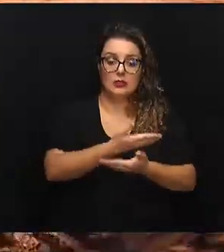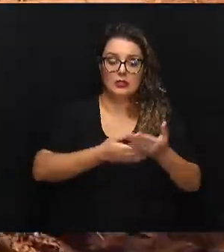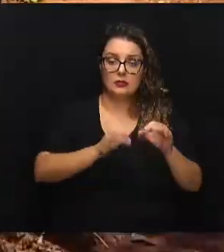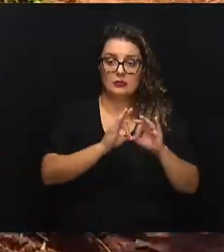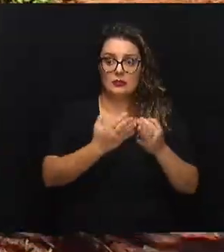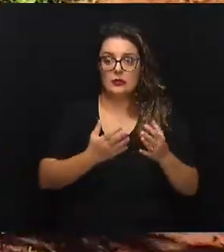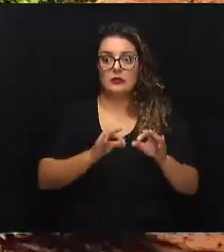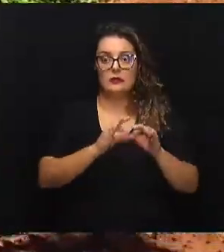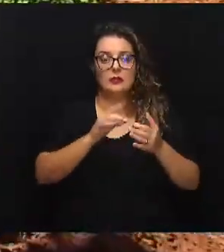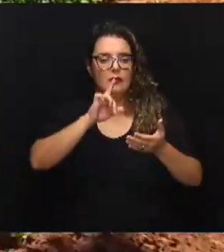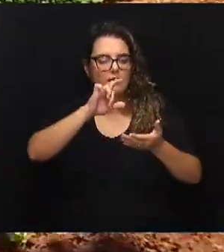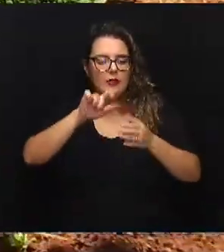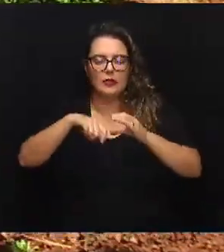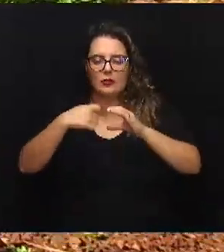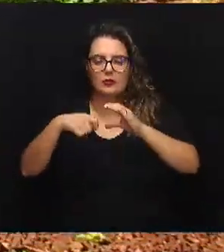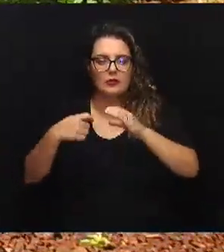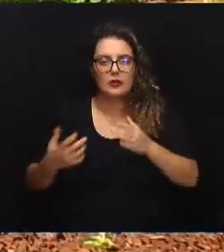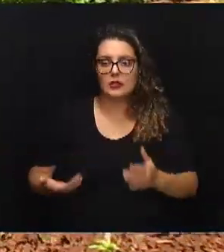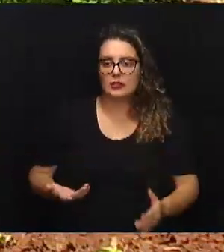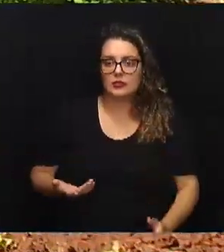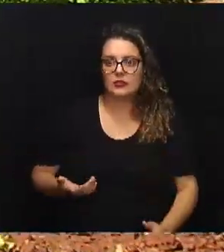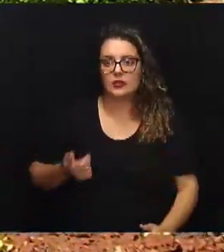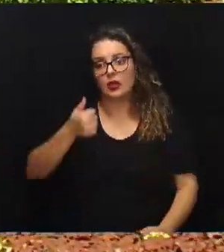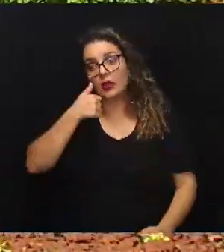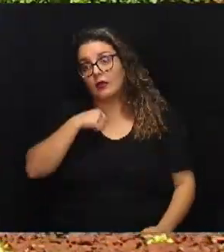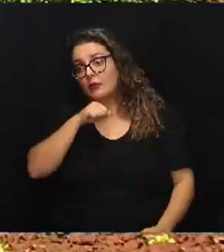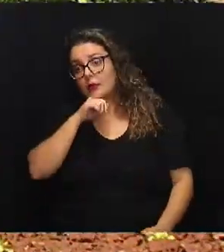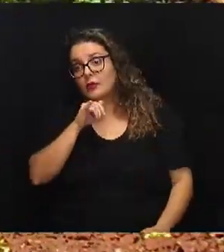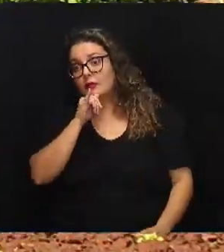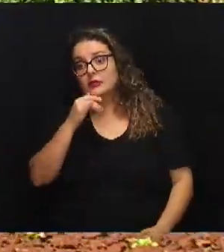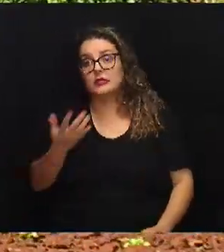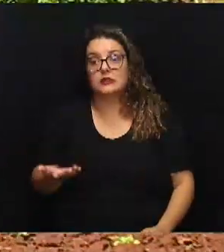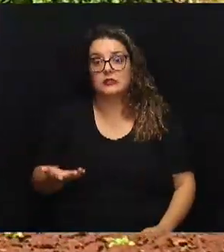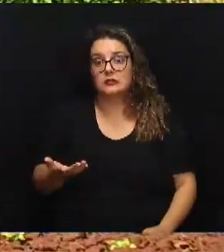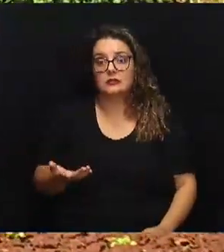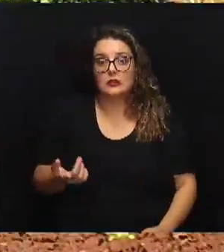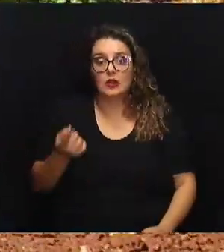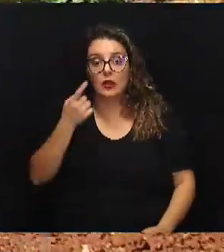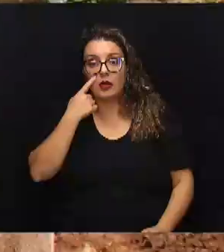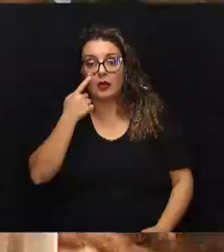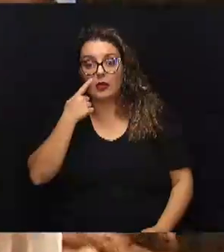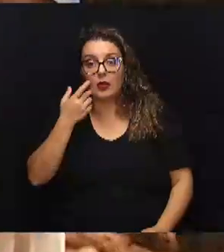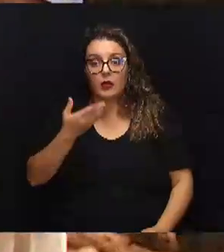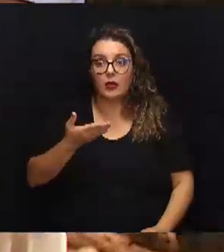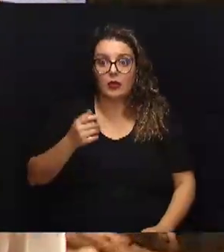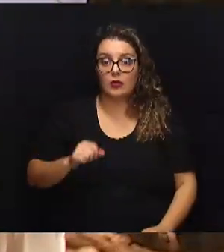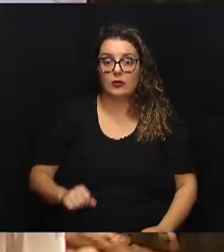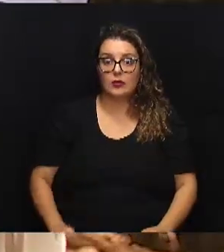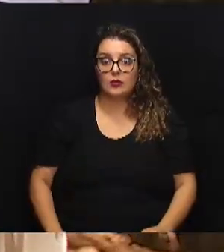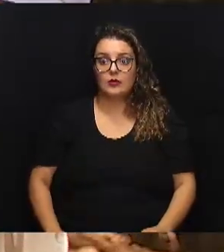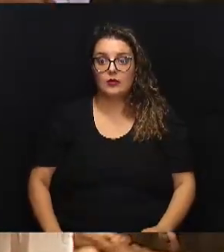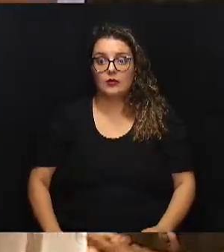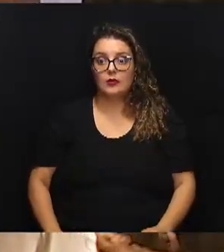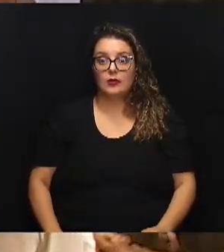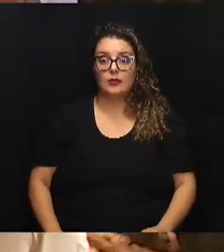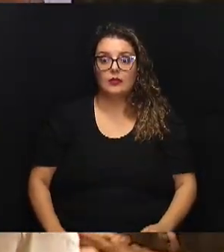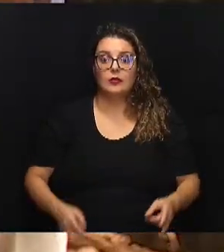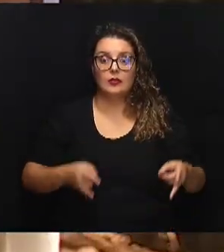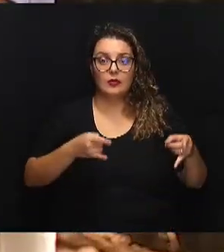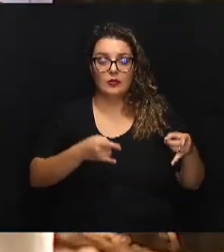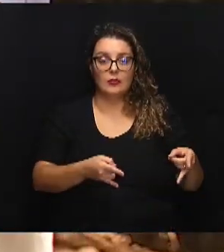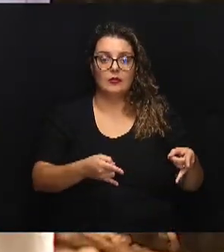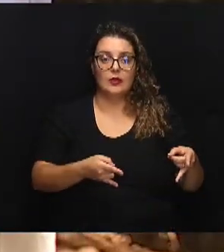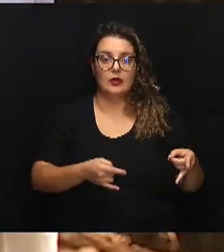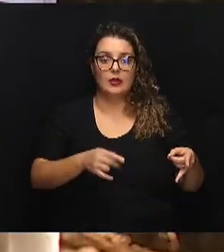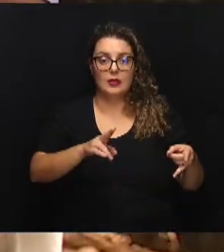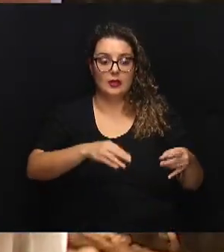fazem foto, vídeo, né? A mãe, por exemplo, né? Olha, dá uma olhadinha aqui como está a cama do meu filho. Ele nunca estendeu